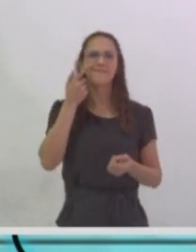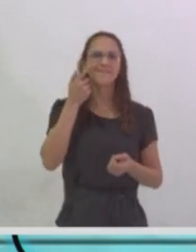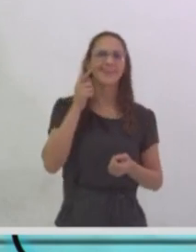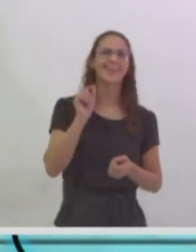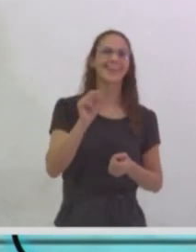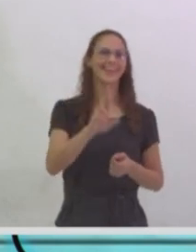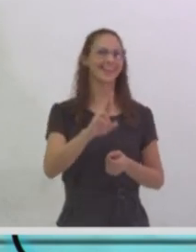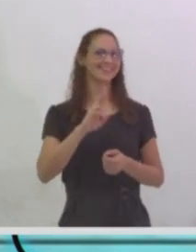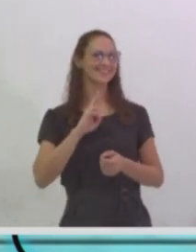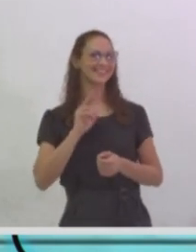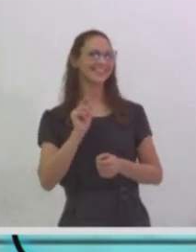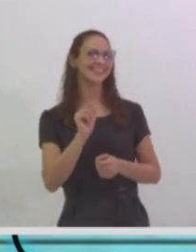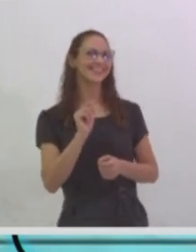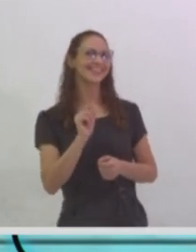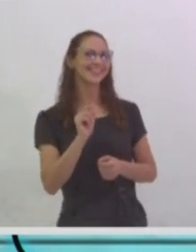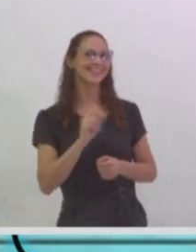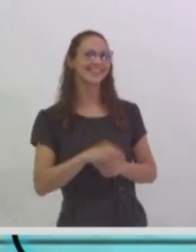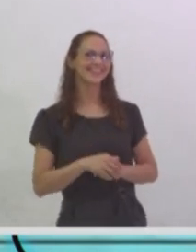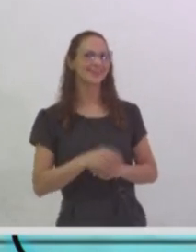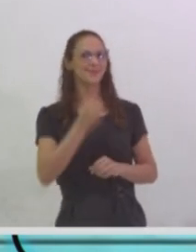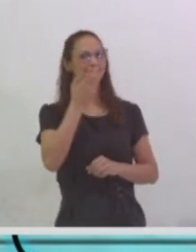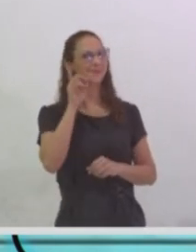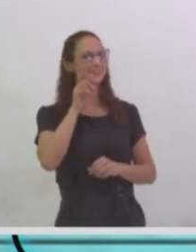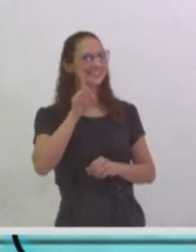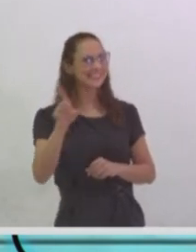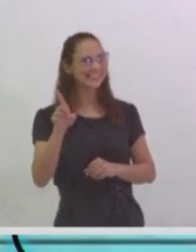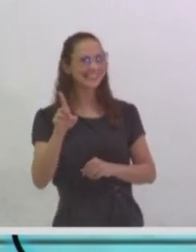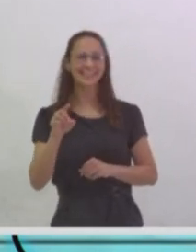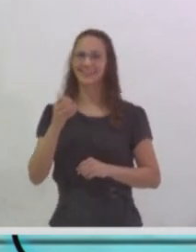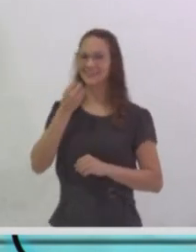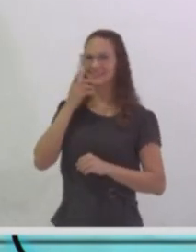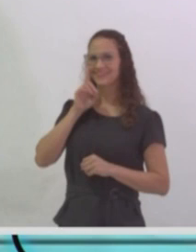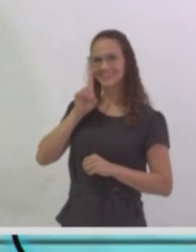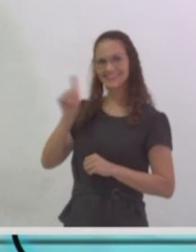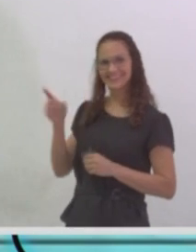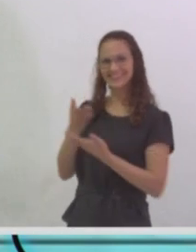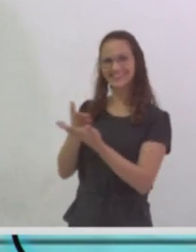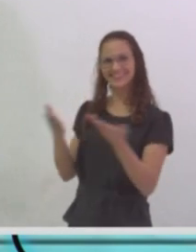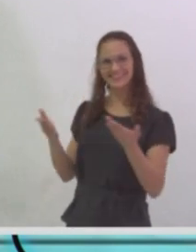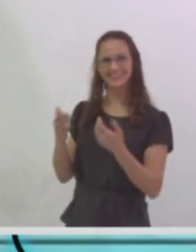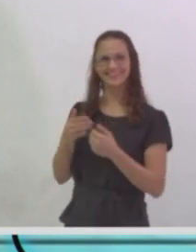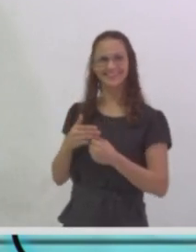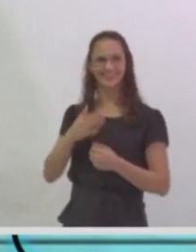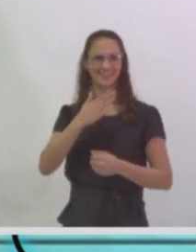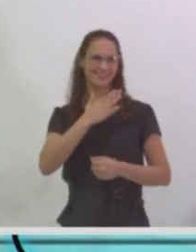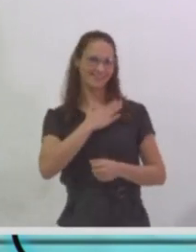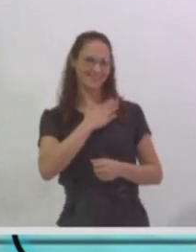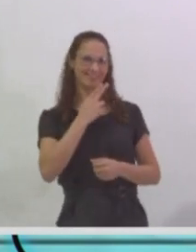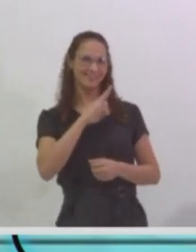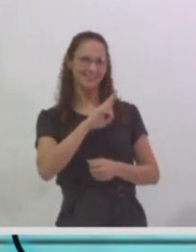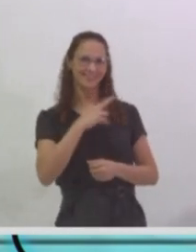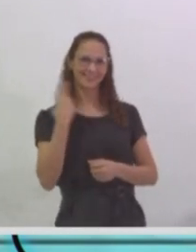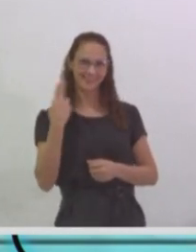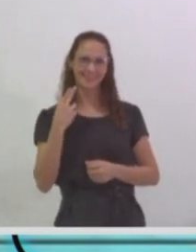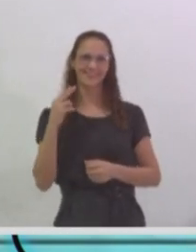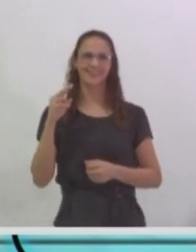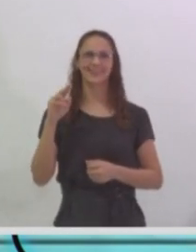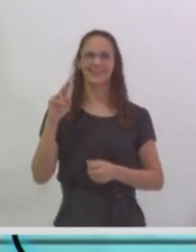responder. Bom dia. Bom dia a todos. Qual é o seu nome? Meu nome é Thierry Henrique.